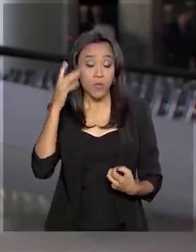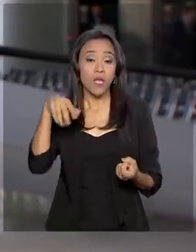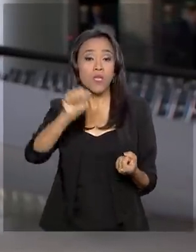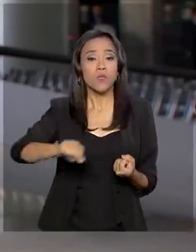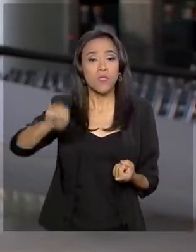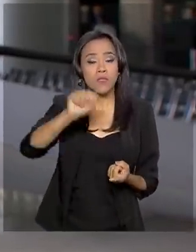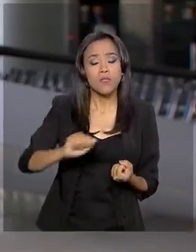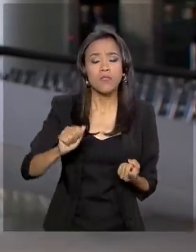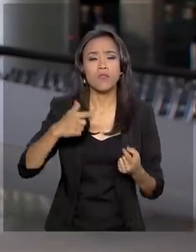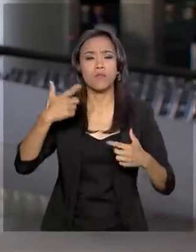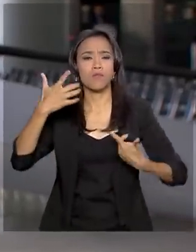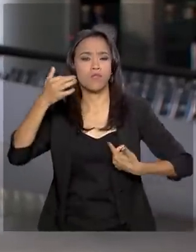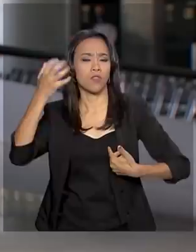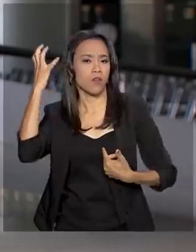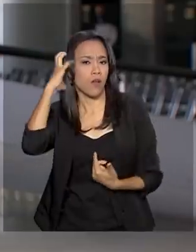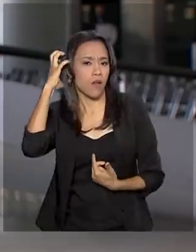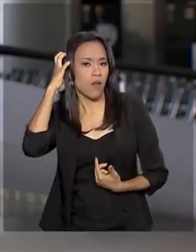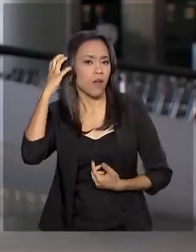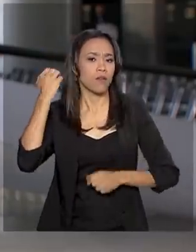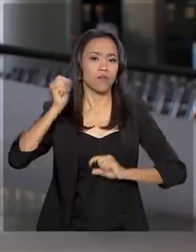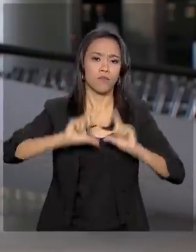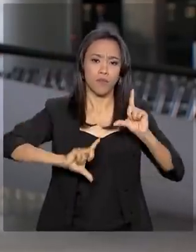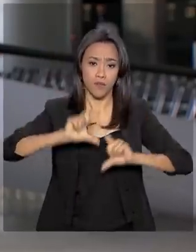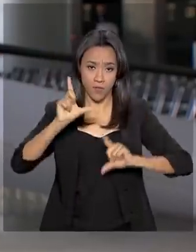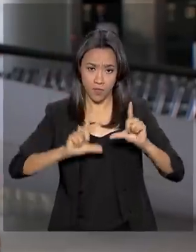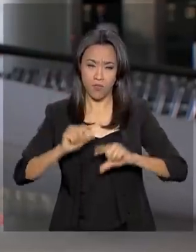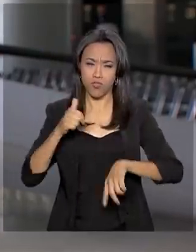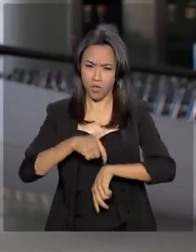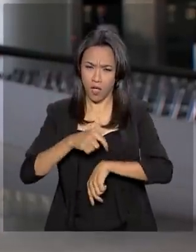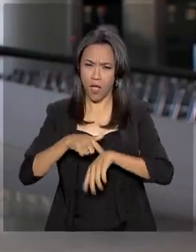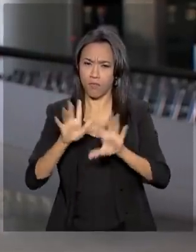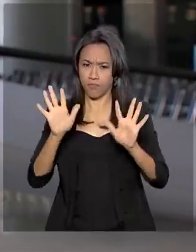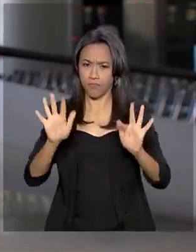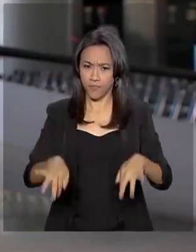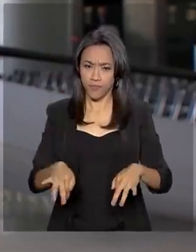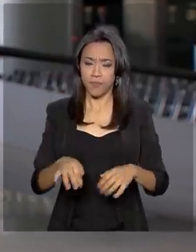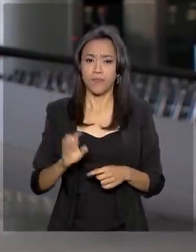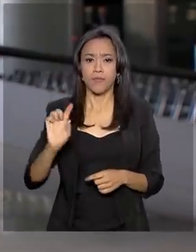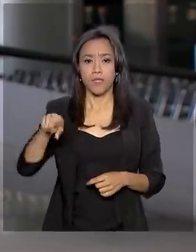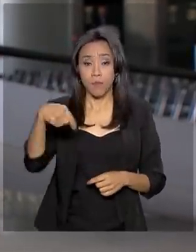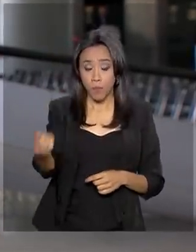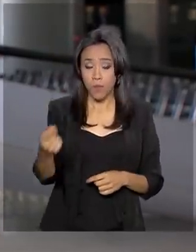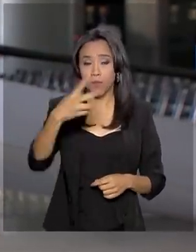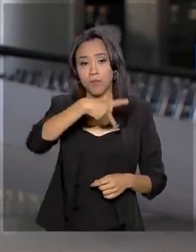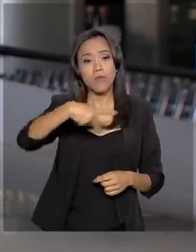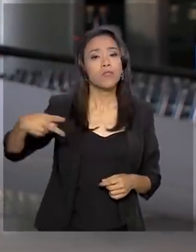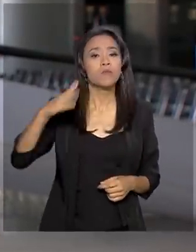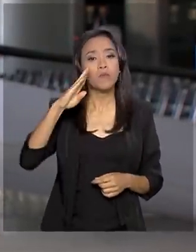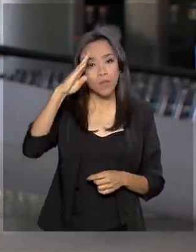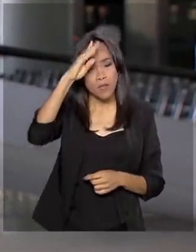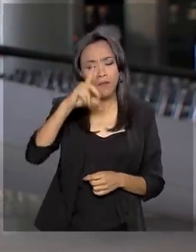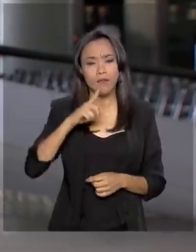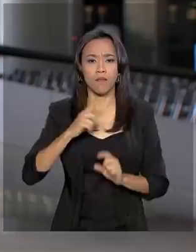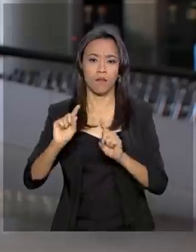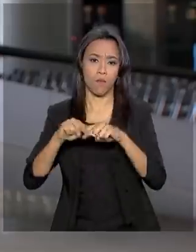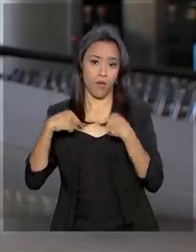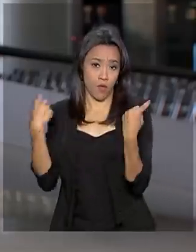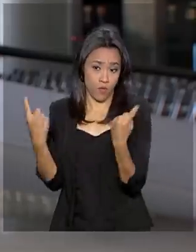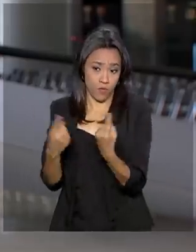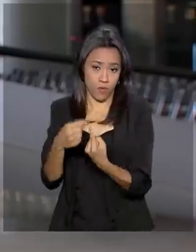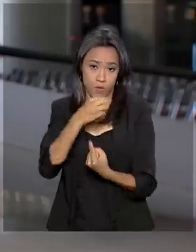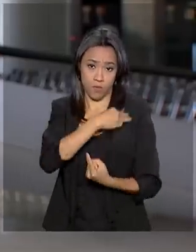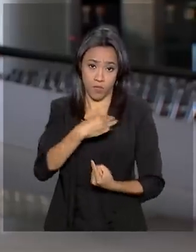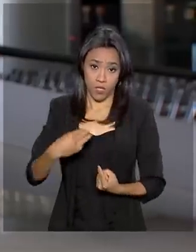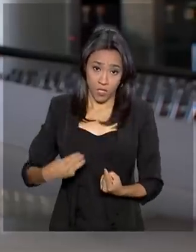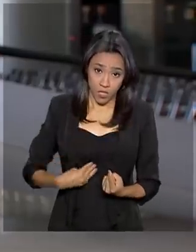Rádio e Televisão. Esse café já está previsto para acabar e logo depois dele, Jair Bolsonaro se encontra, tem uma reunião com a ministra da